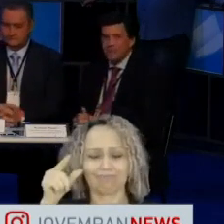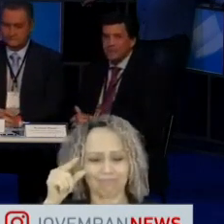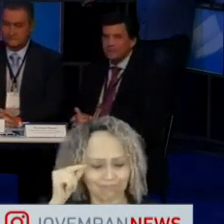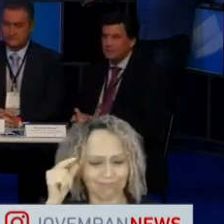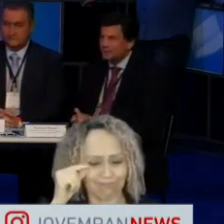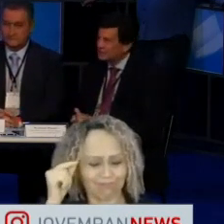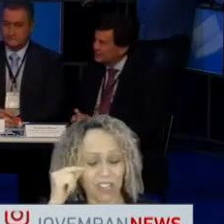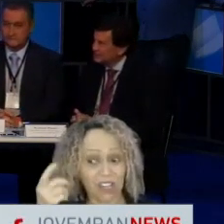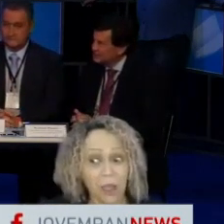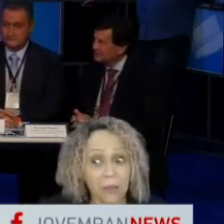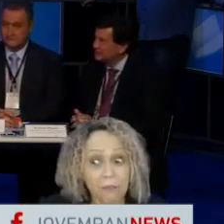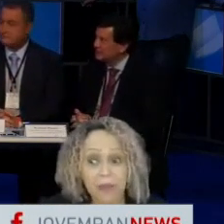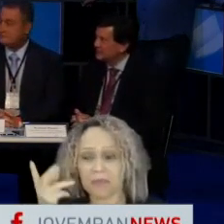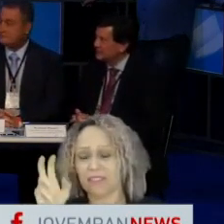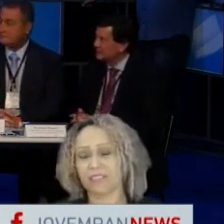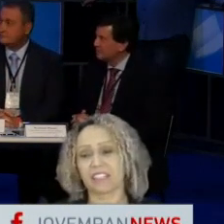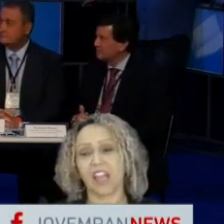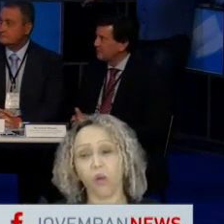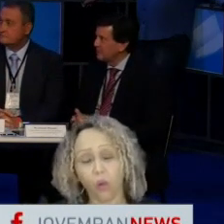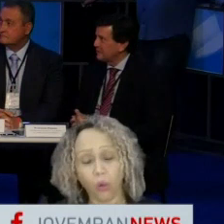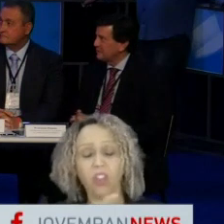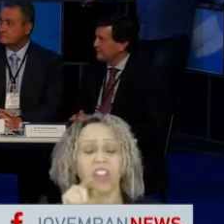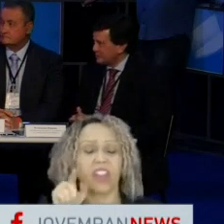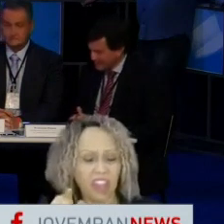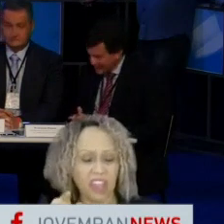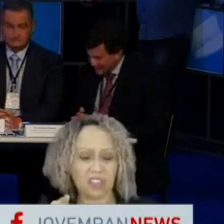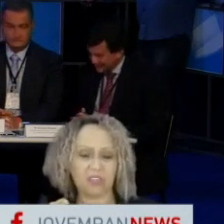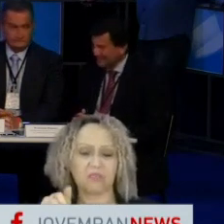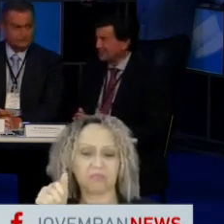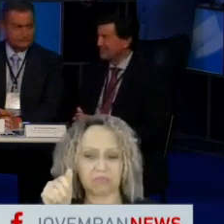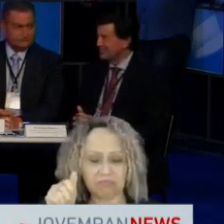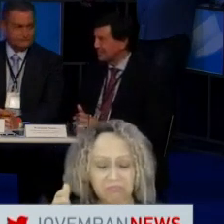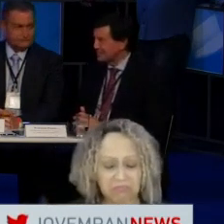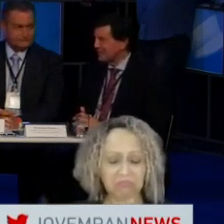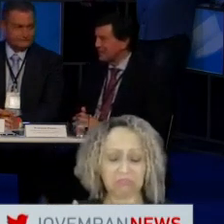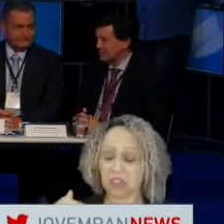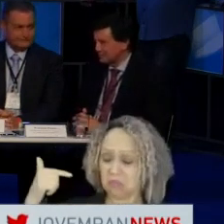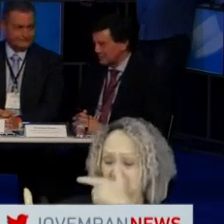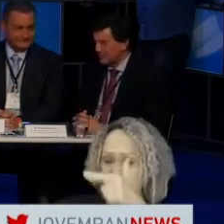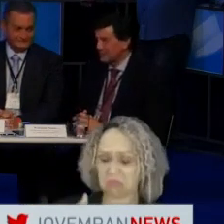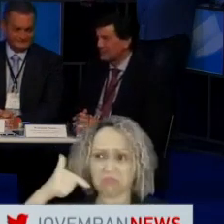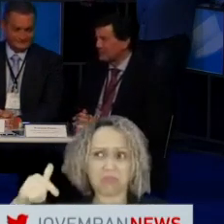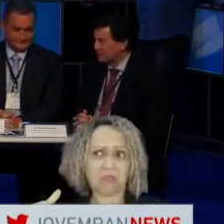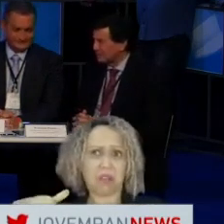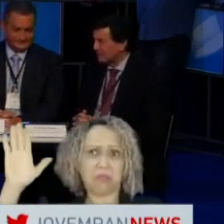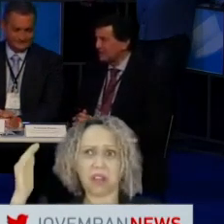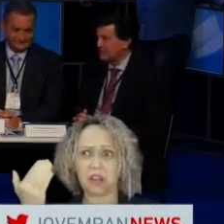Saudar o Floriano, com aquele jeito tranquilo dele, foi resolvendo todas as pendências administrativas, sem ruído, com